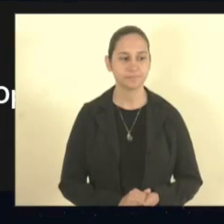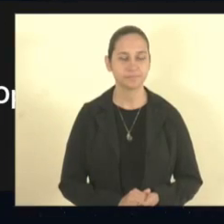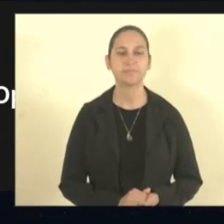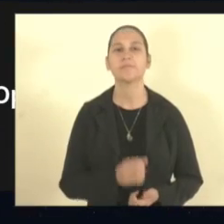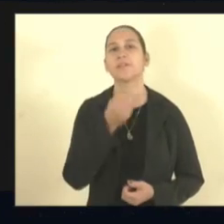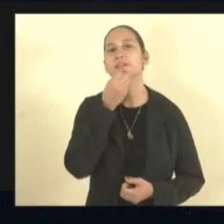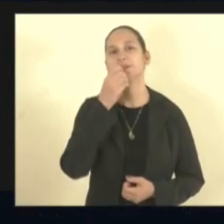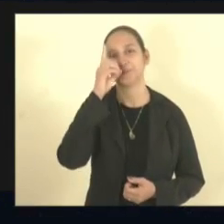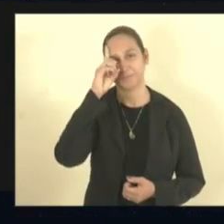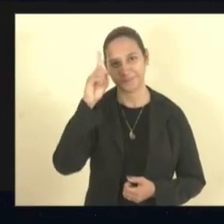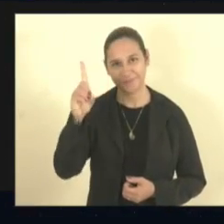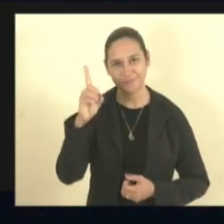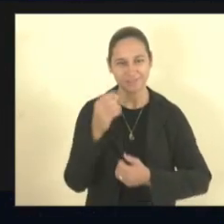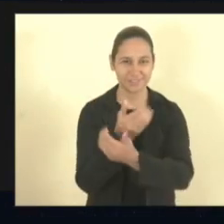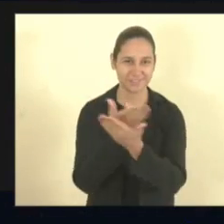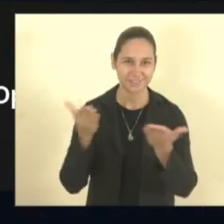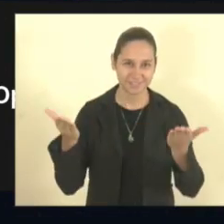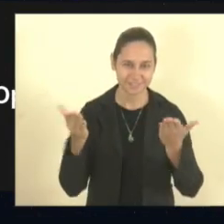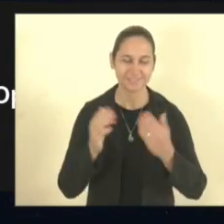Bom dia a todos.